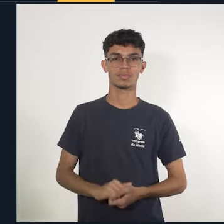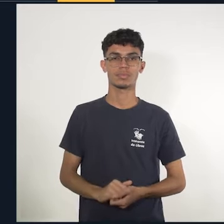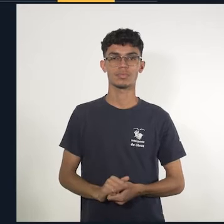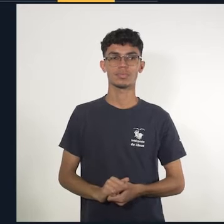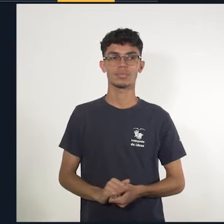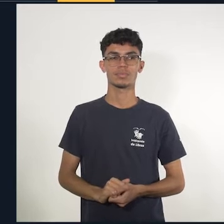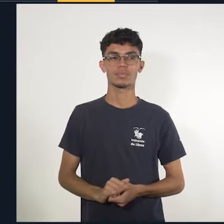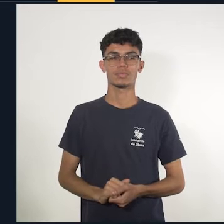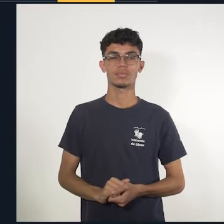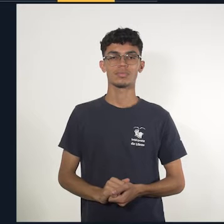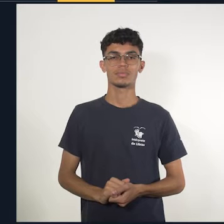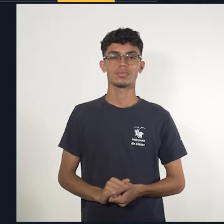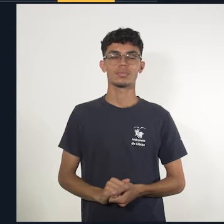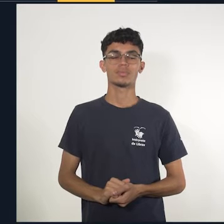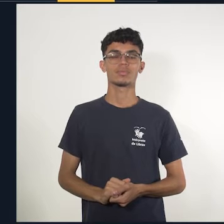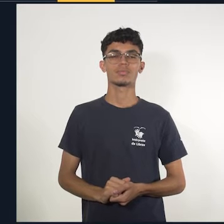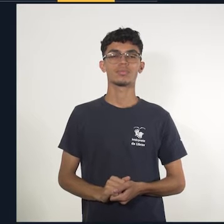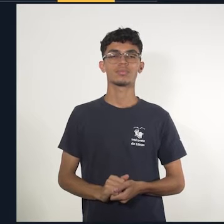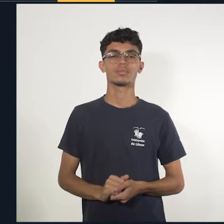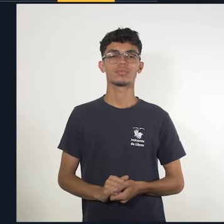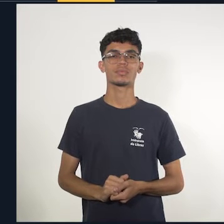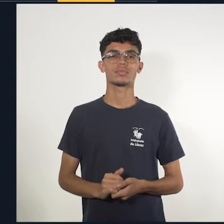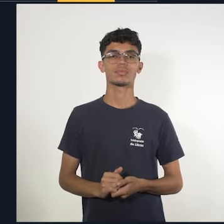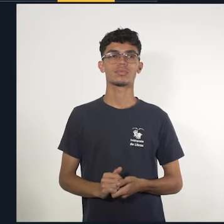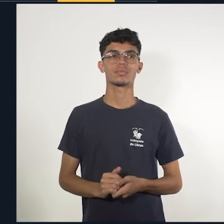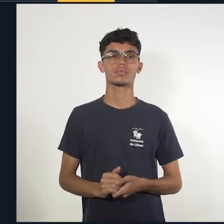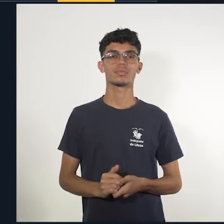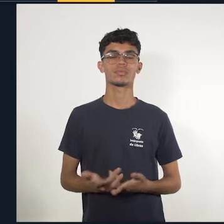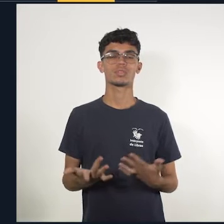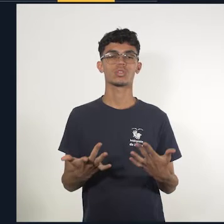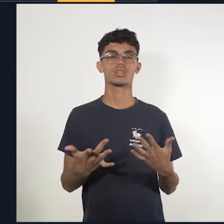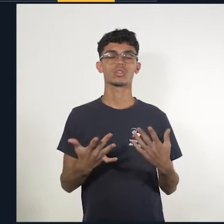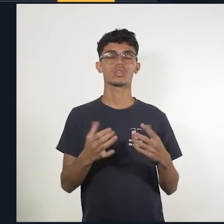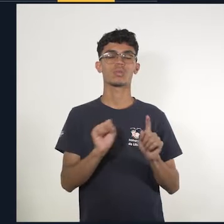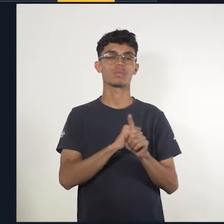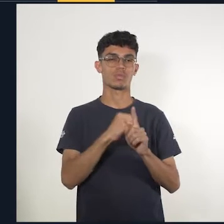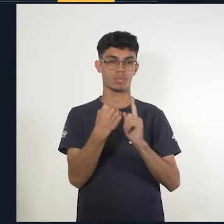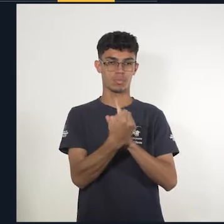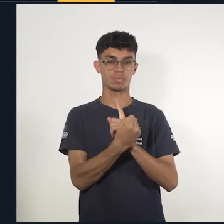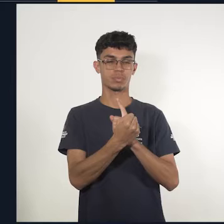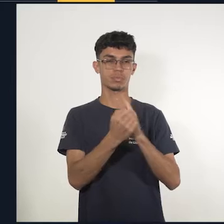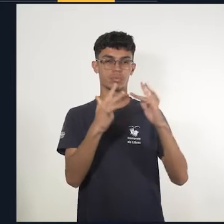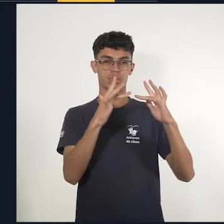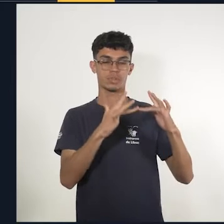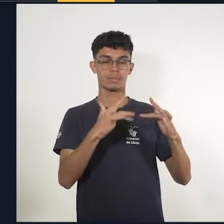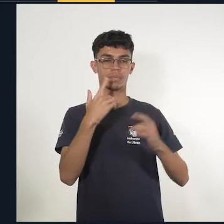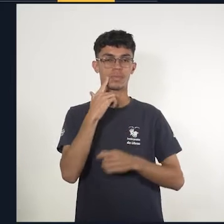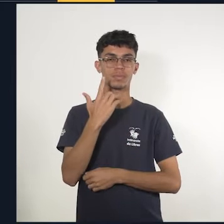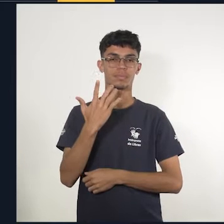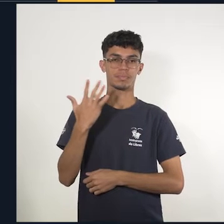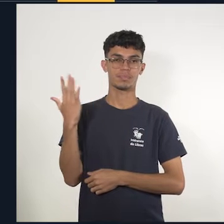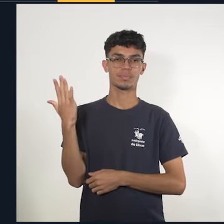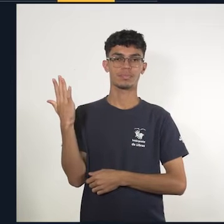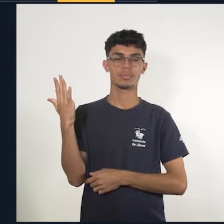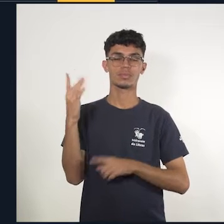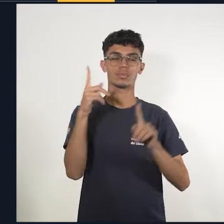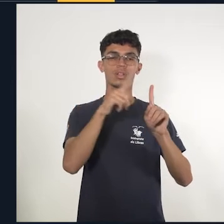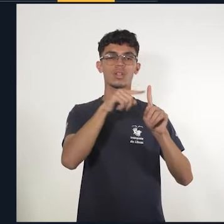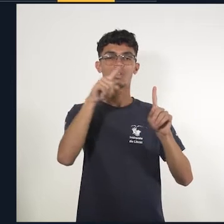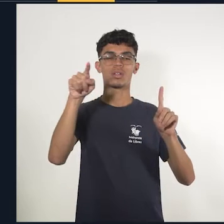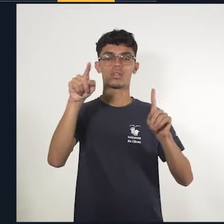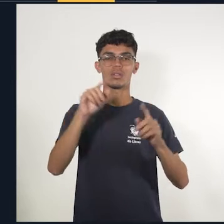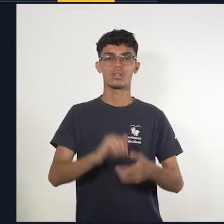A estimativa do contato social, né? Aí, então, nós podemos ver, novamente, aliás, retratando os últimos